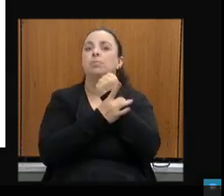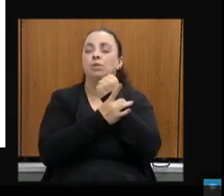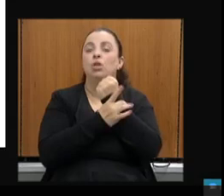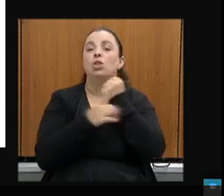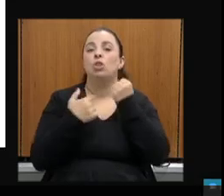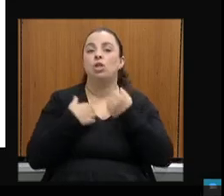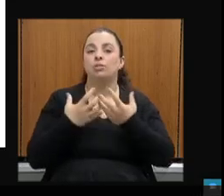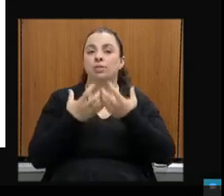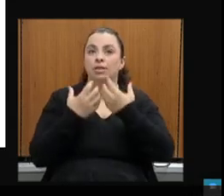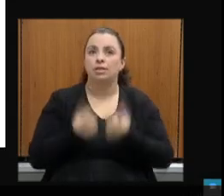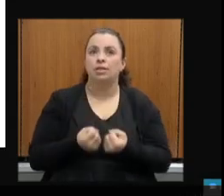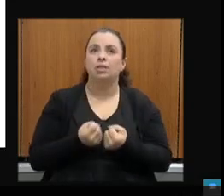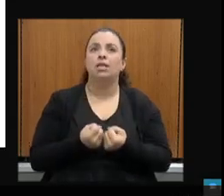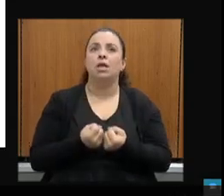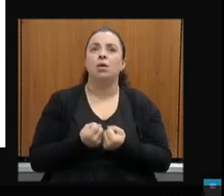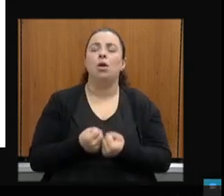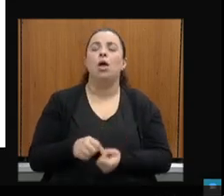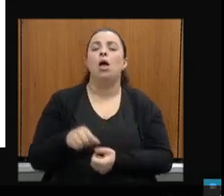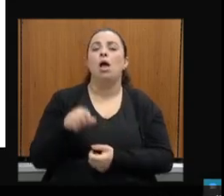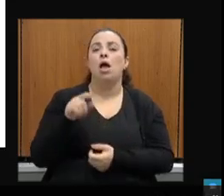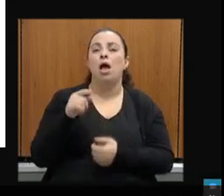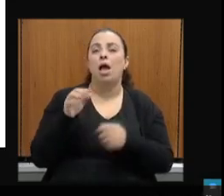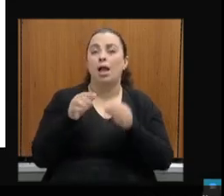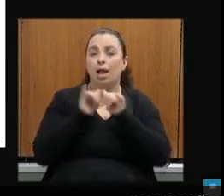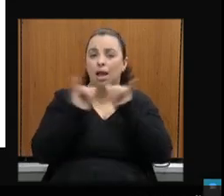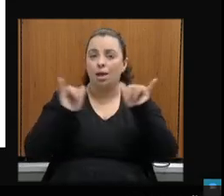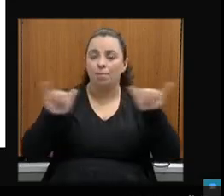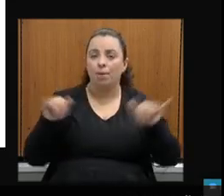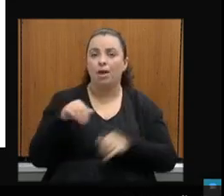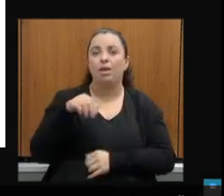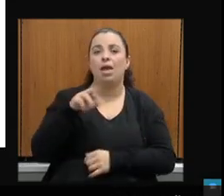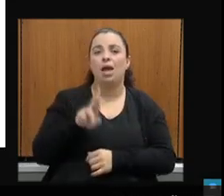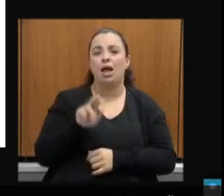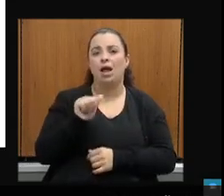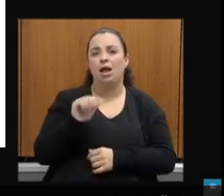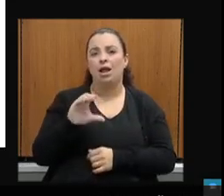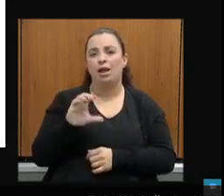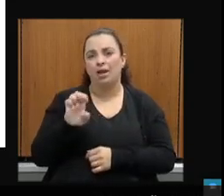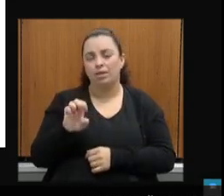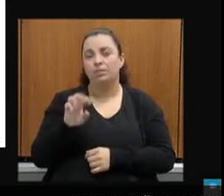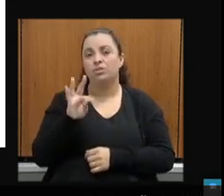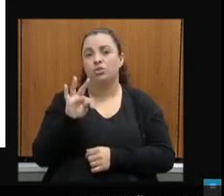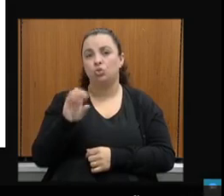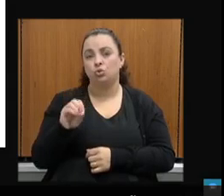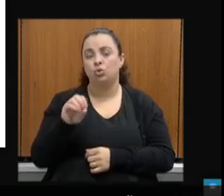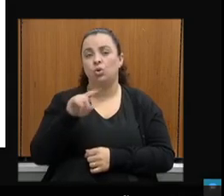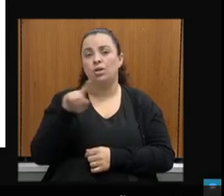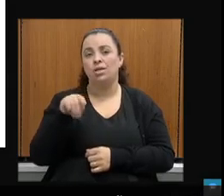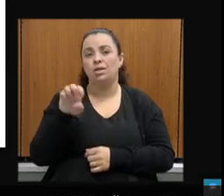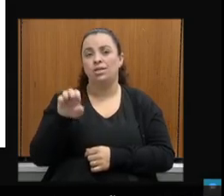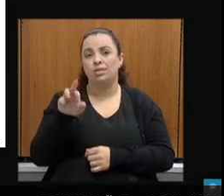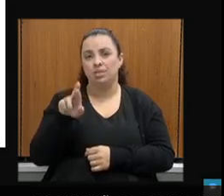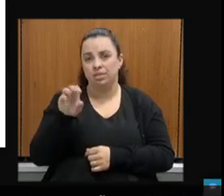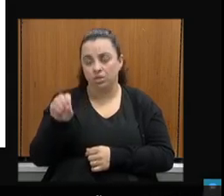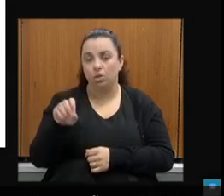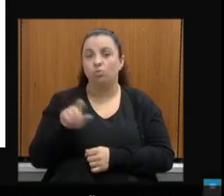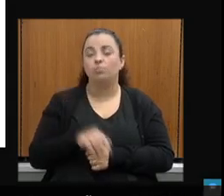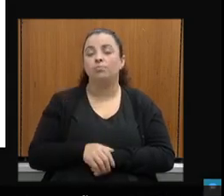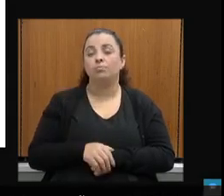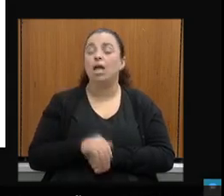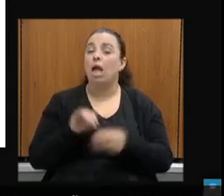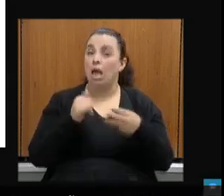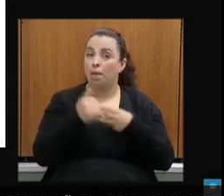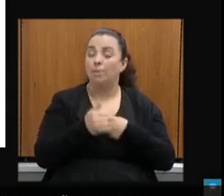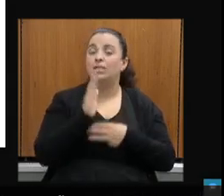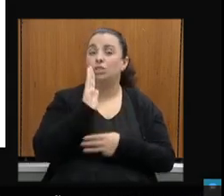né visível né até 2040 Nós já somos né a Cemig é uma empresa que está no tal John